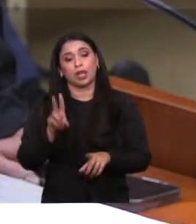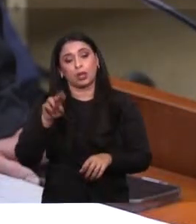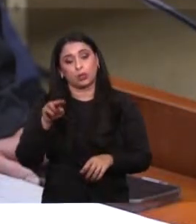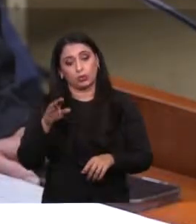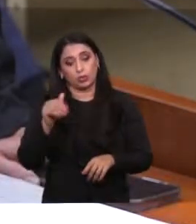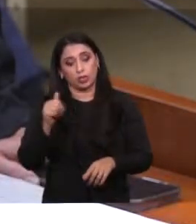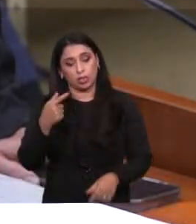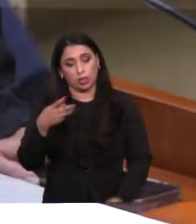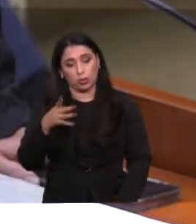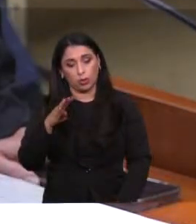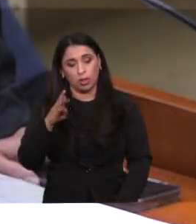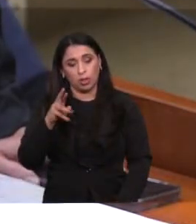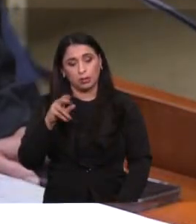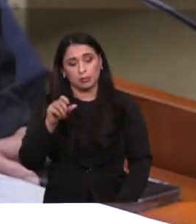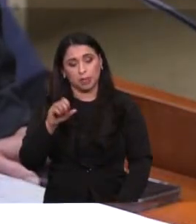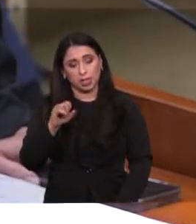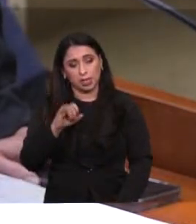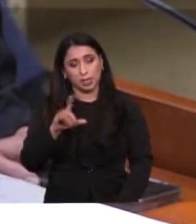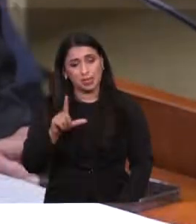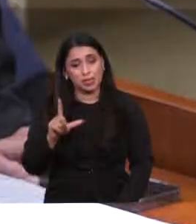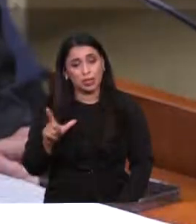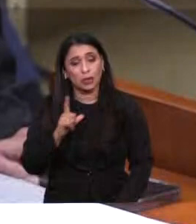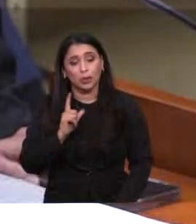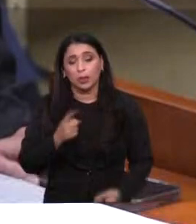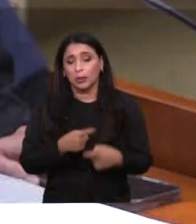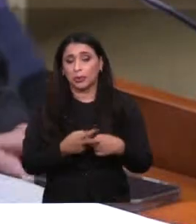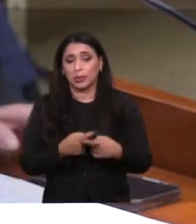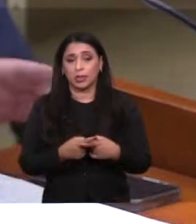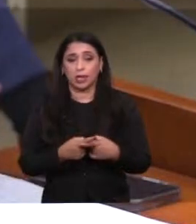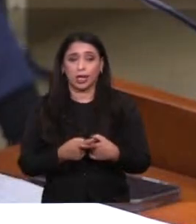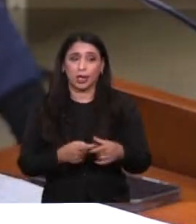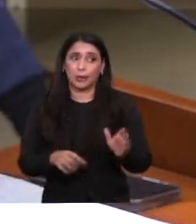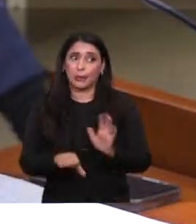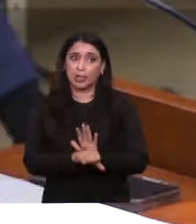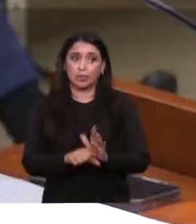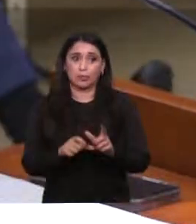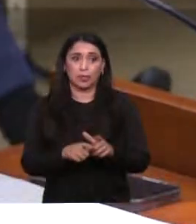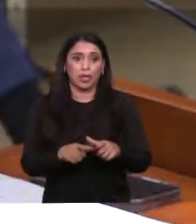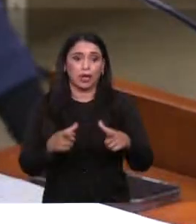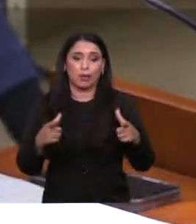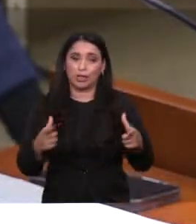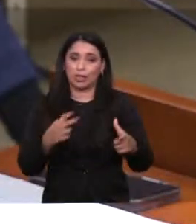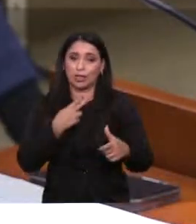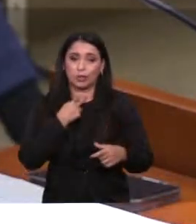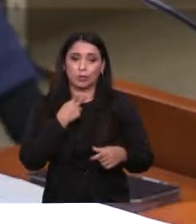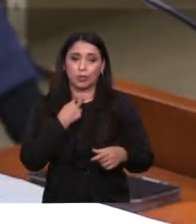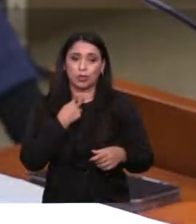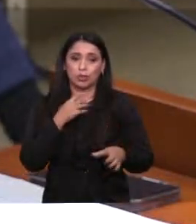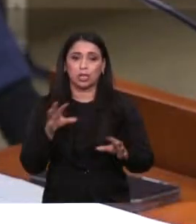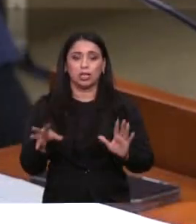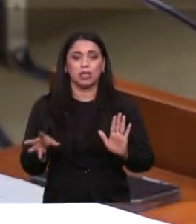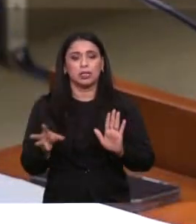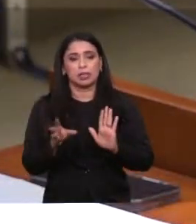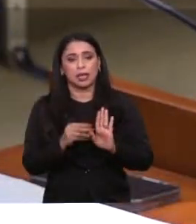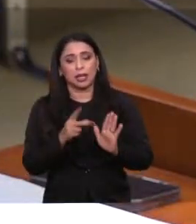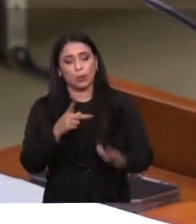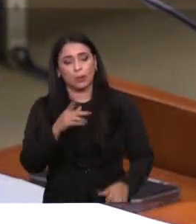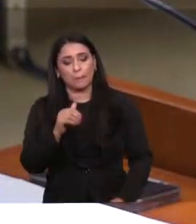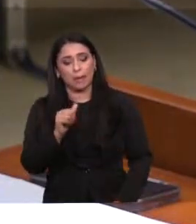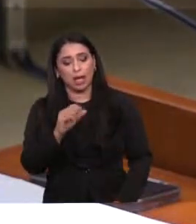Brasil, porque a gente não pode ter aumento da impunidade. Se a gente está falando de medidas implementadas num